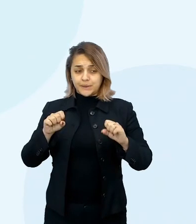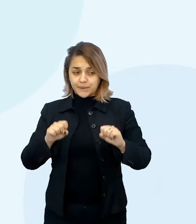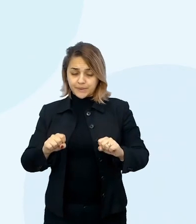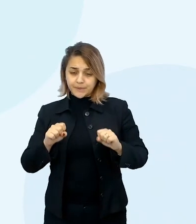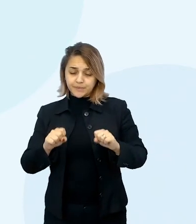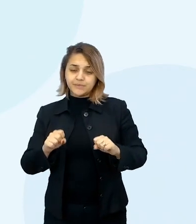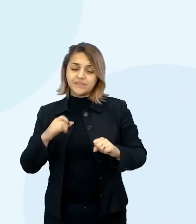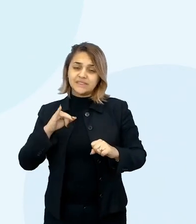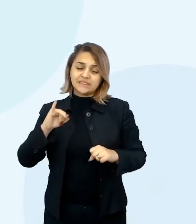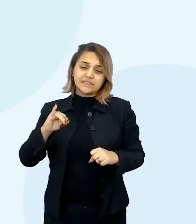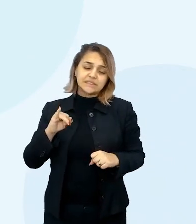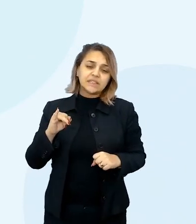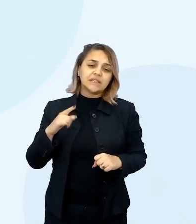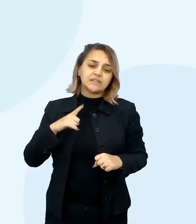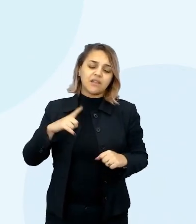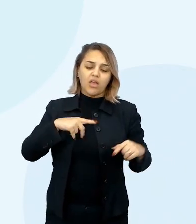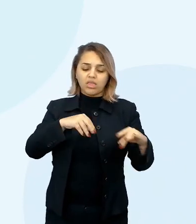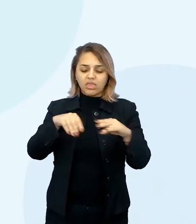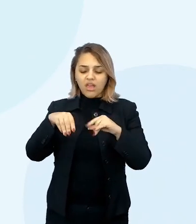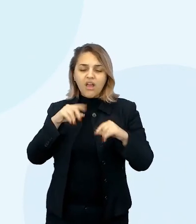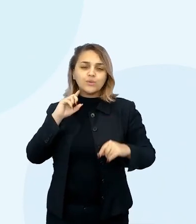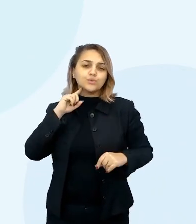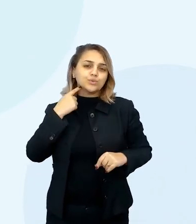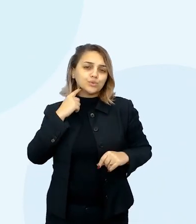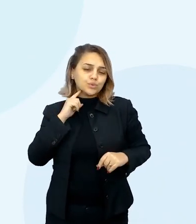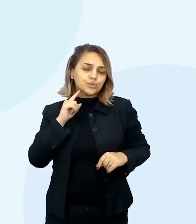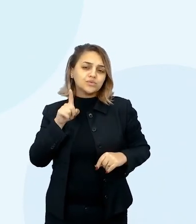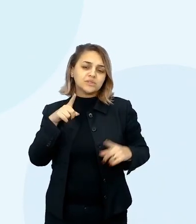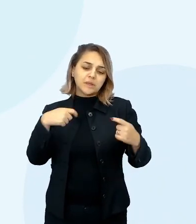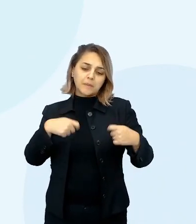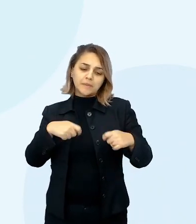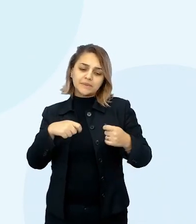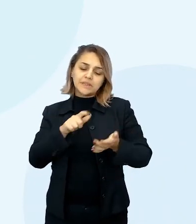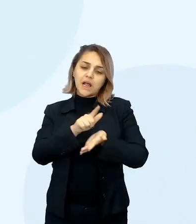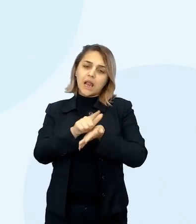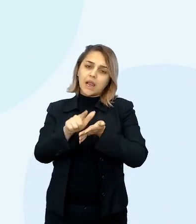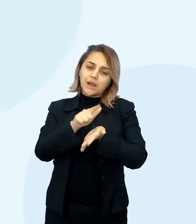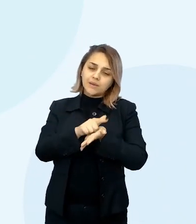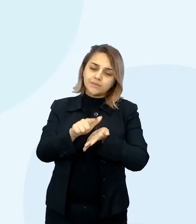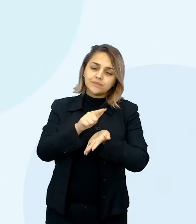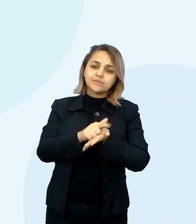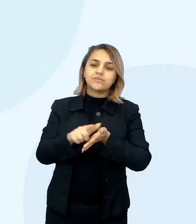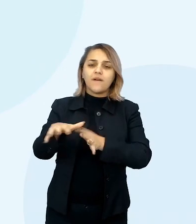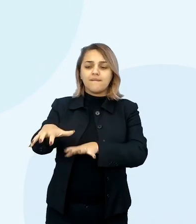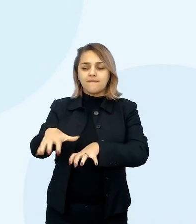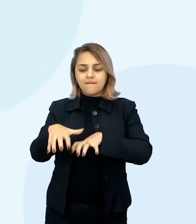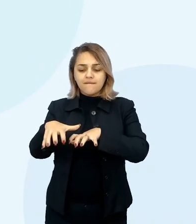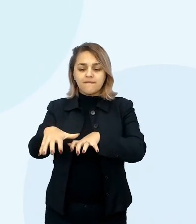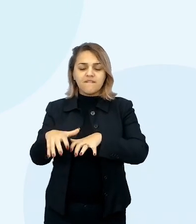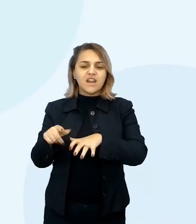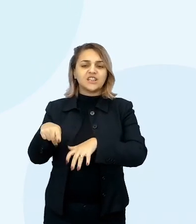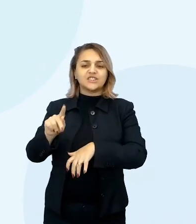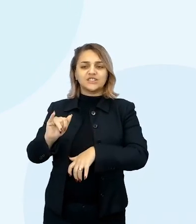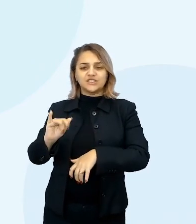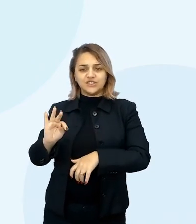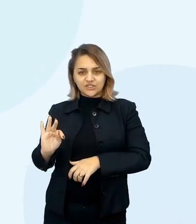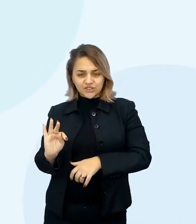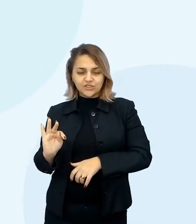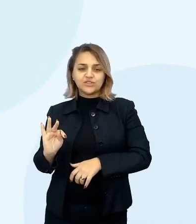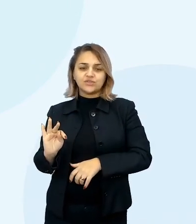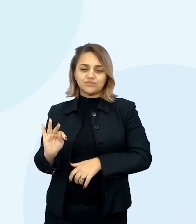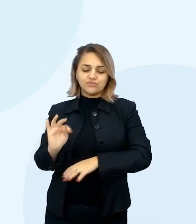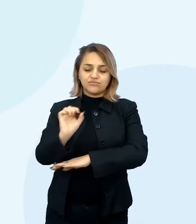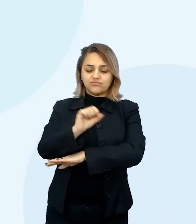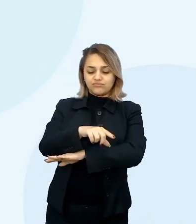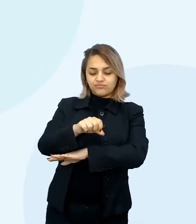você tiver que limpar o terreno. Enxada, pá, enxadão, regador, kit de jardinagem, estacas e